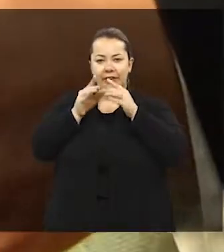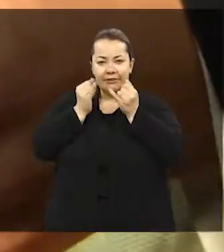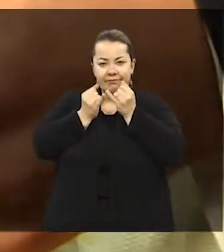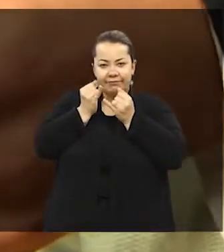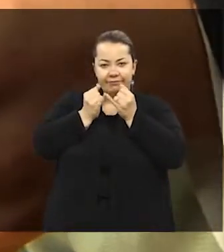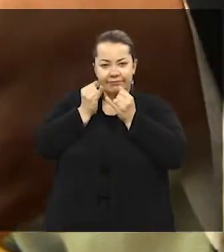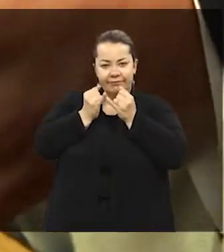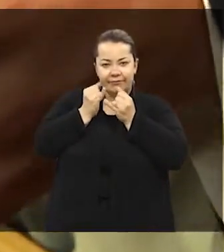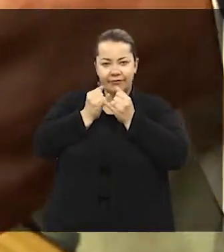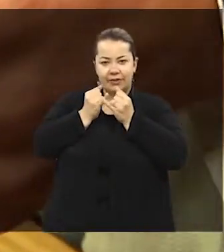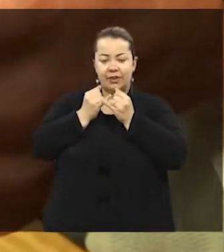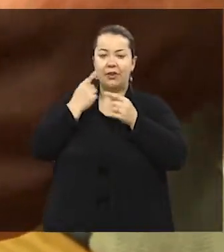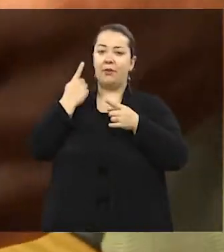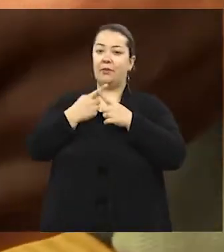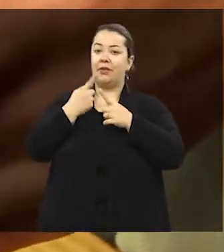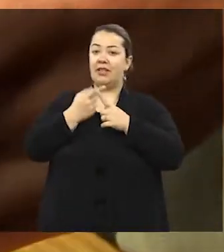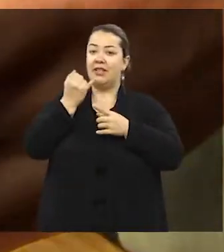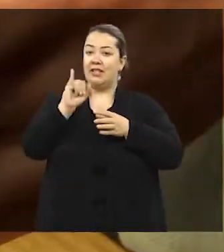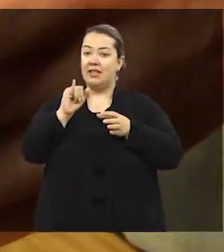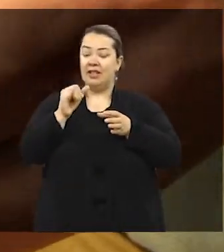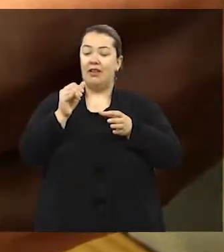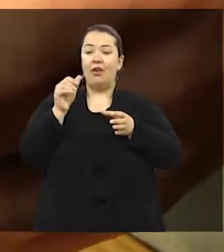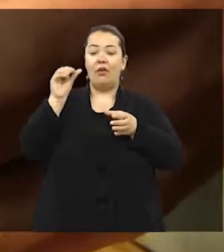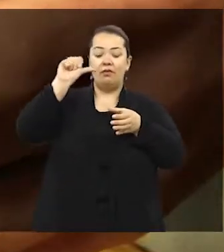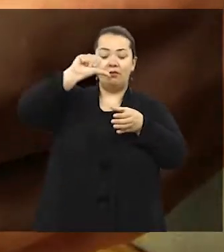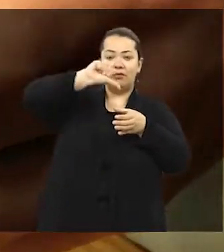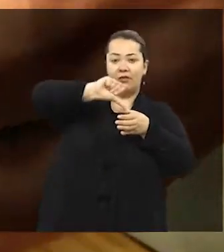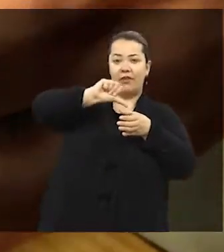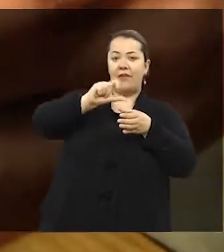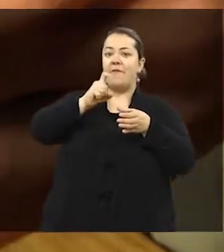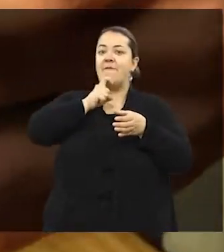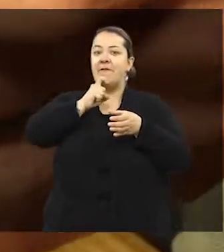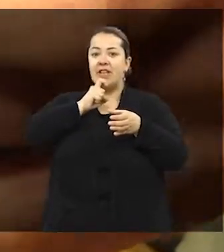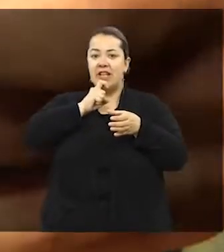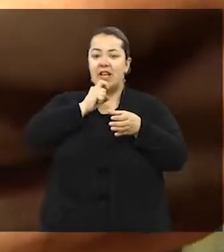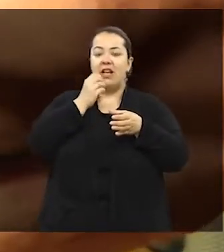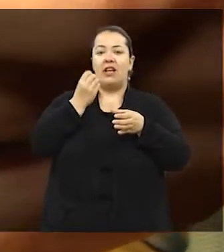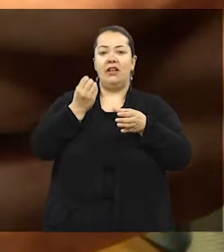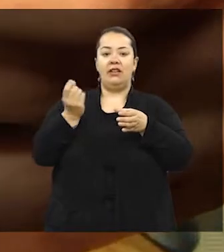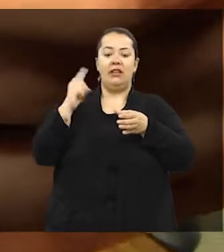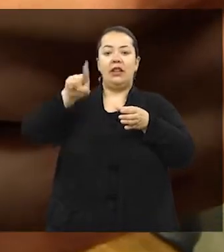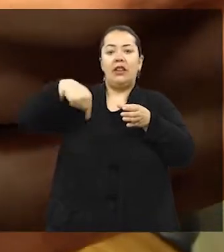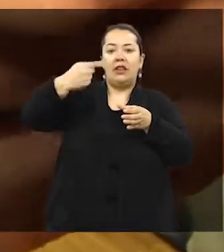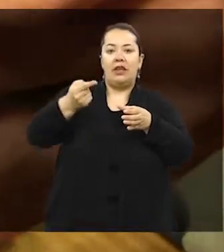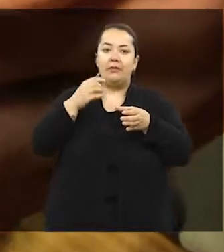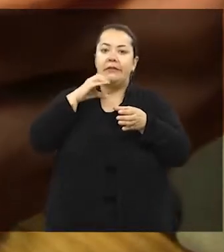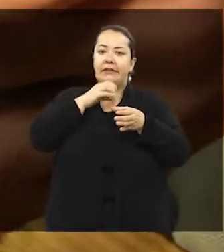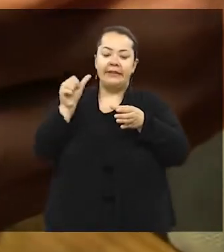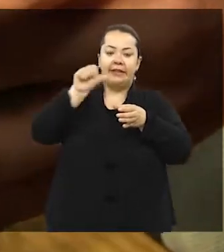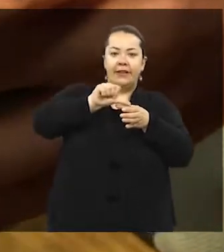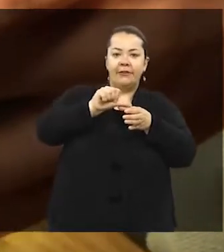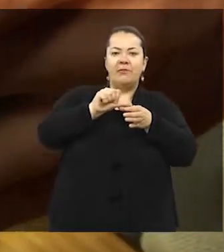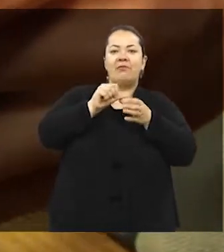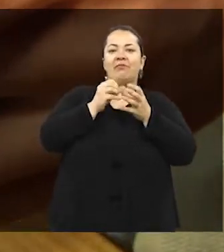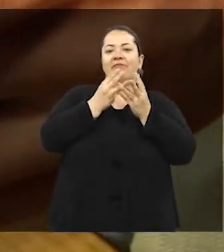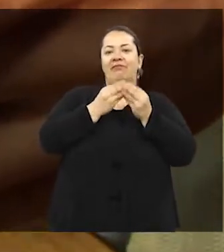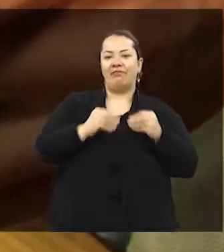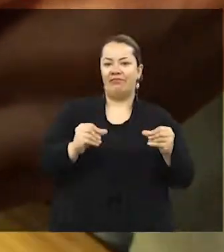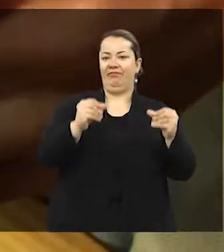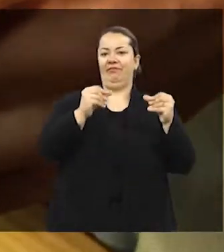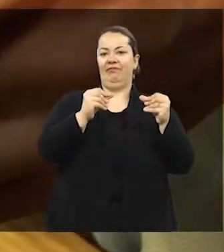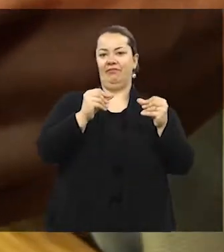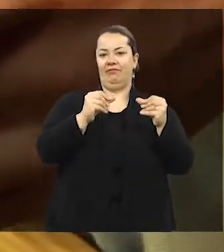Para não queimar a erva, precisa de uma água morna, ou seja, não está nem quente e nem